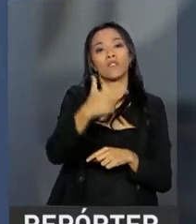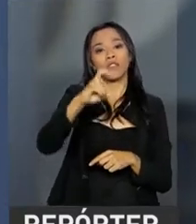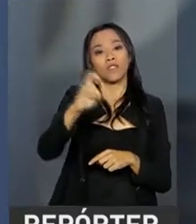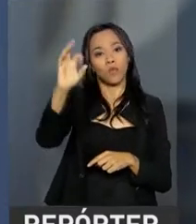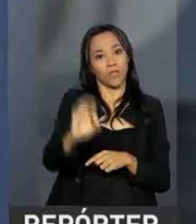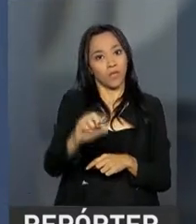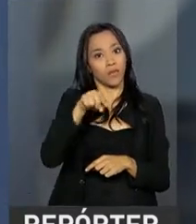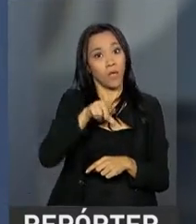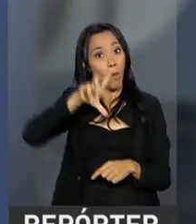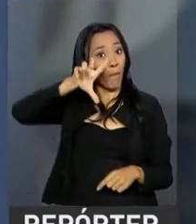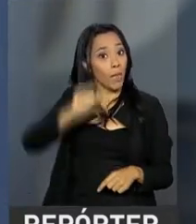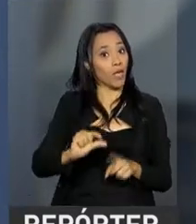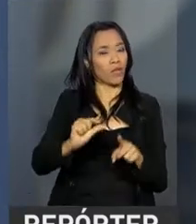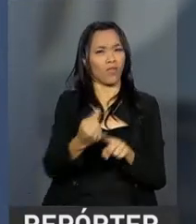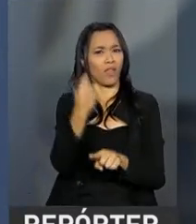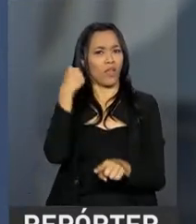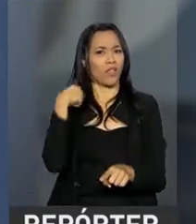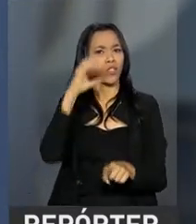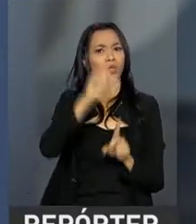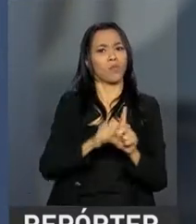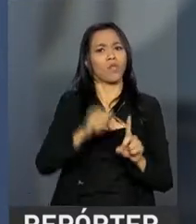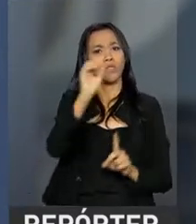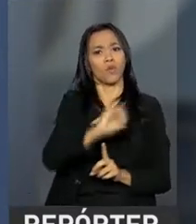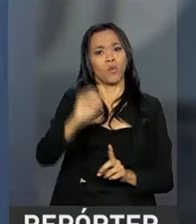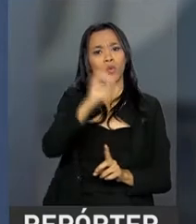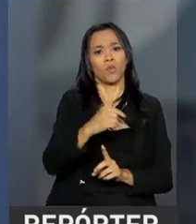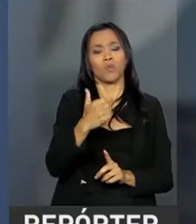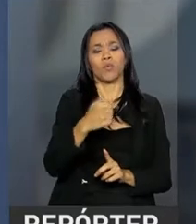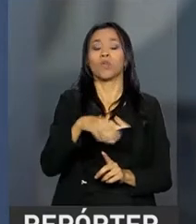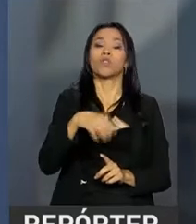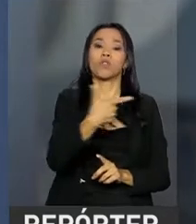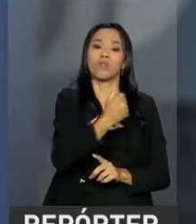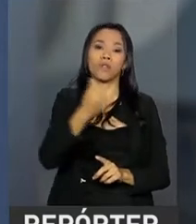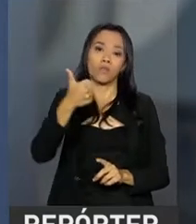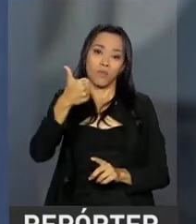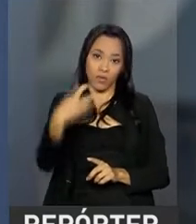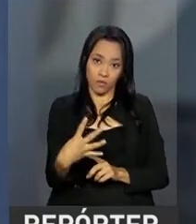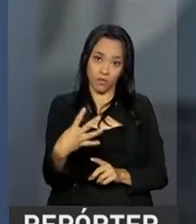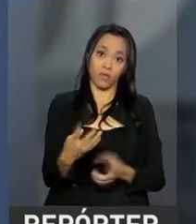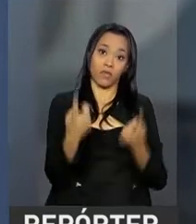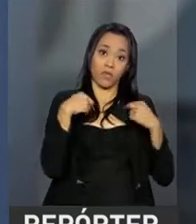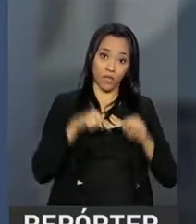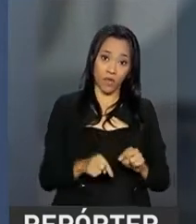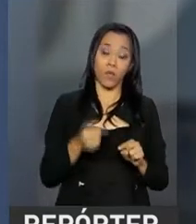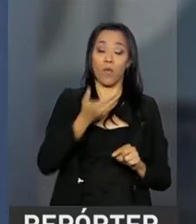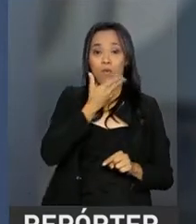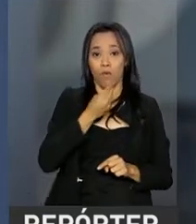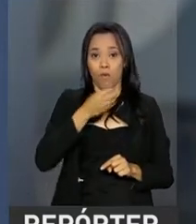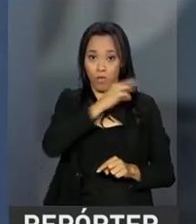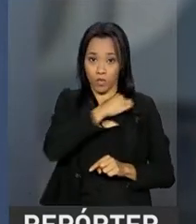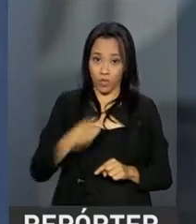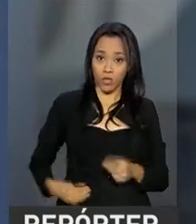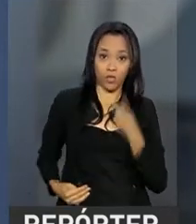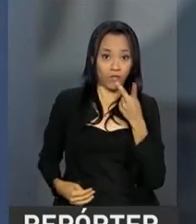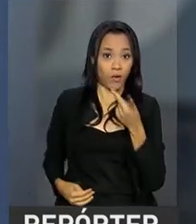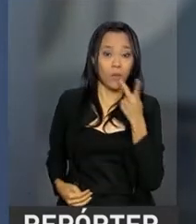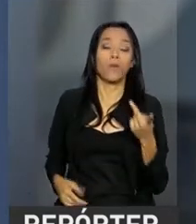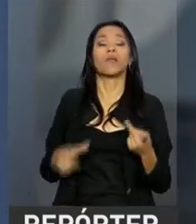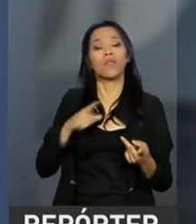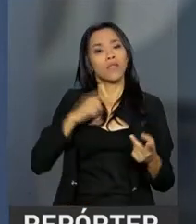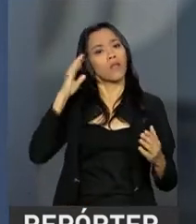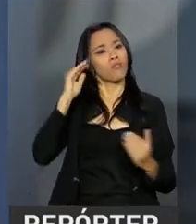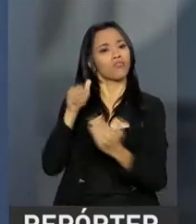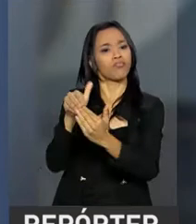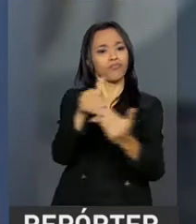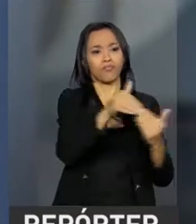o menor desde outubro de 2014 segundo o porta voz alexandre para hora existe um consenso no país